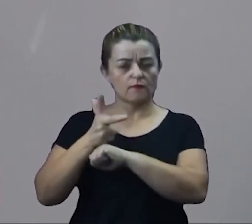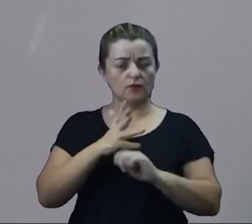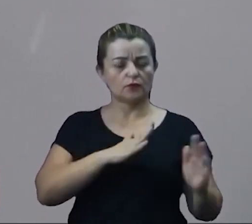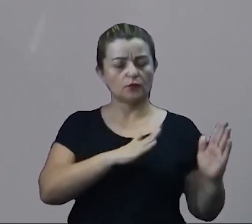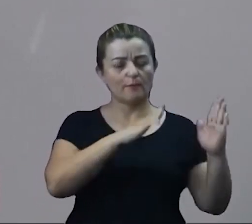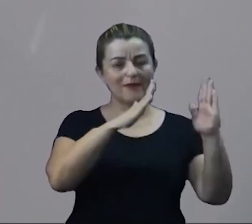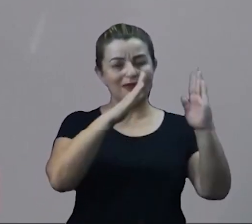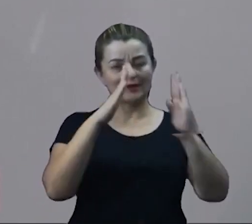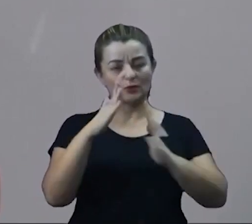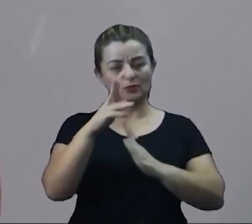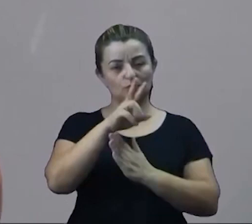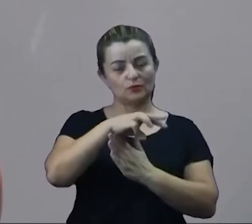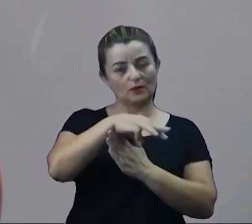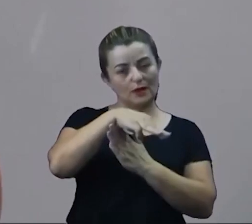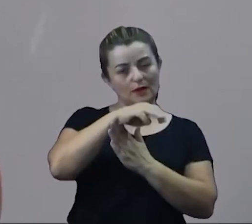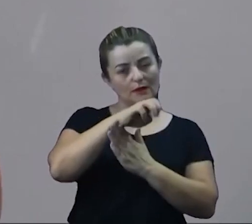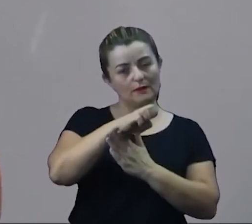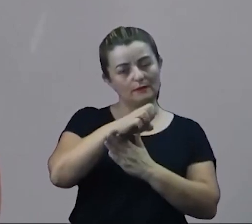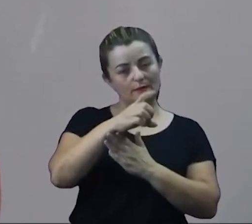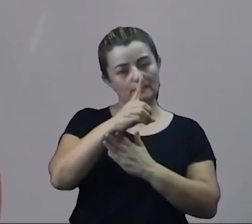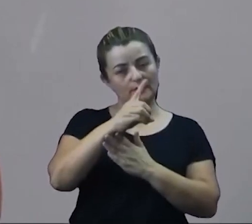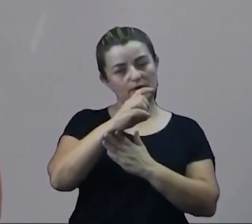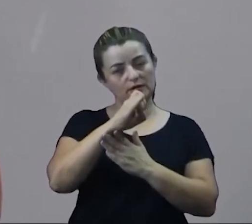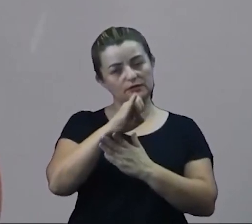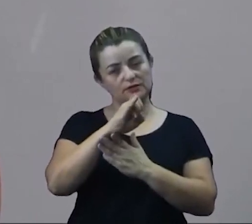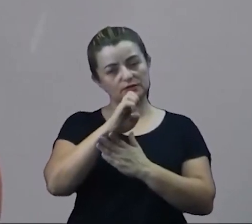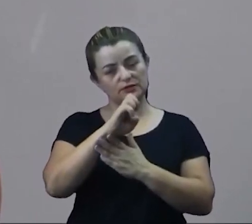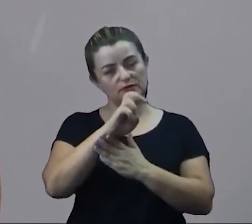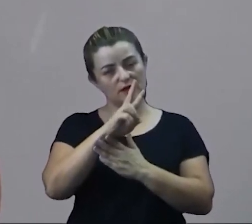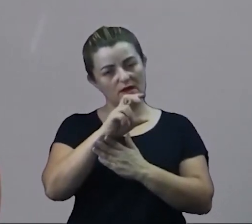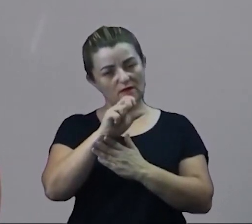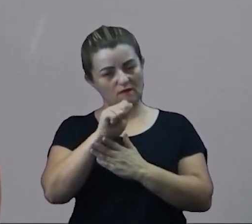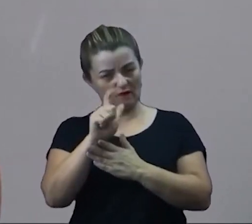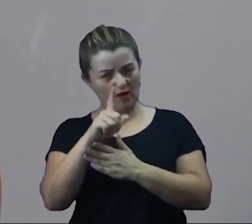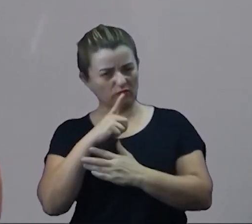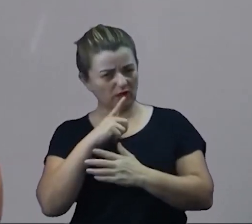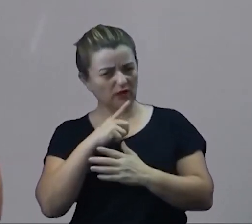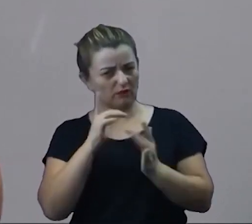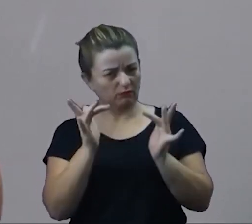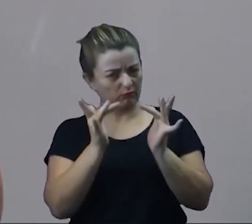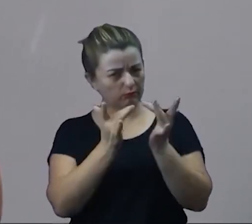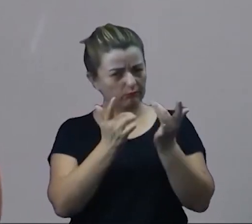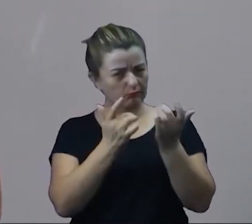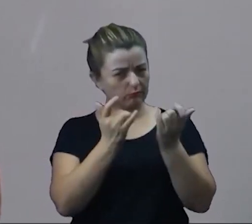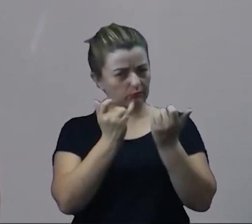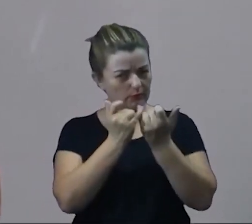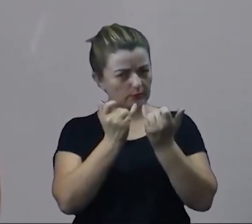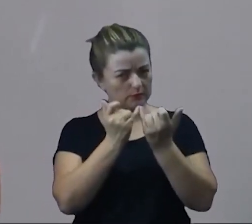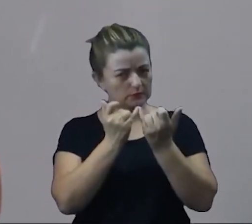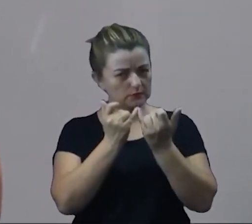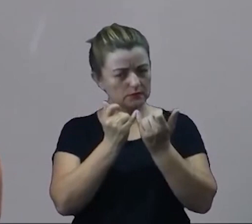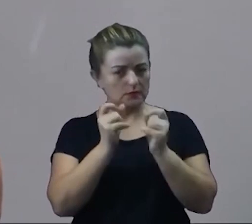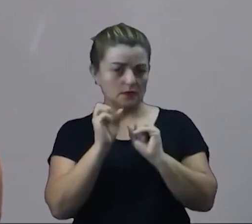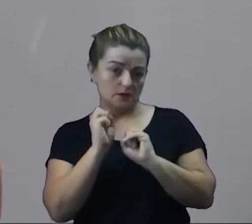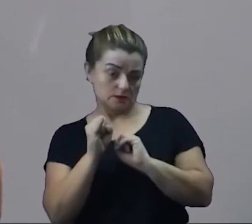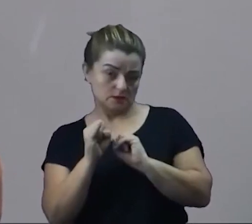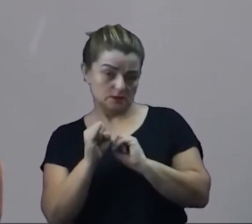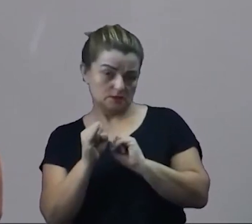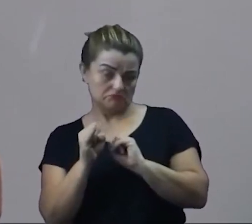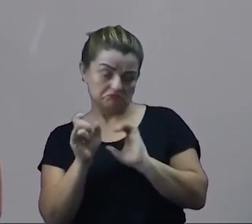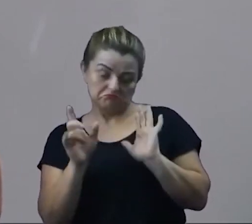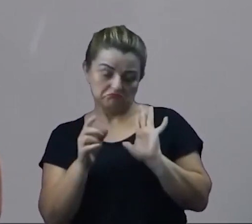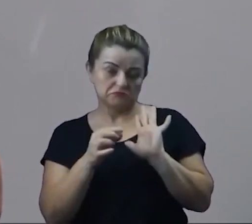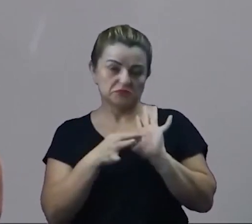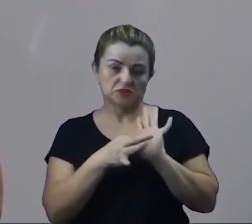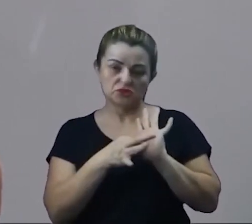período medieval, né? Será que há similaridade? Então, se você acha que sim, você marca ali como resposta, né? Há a